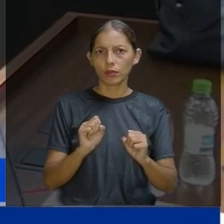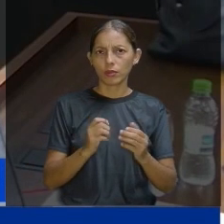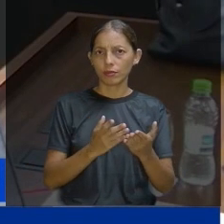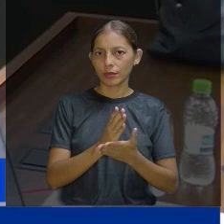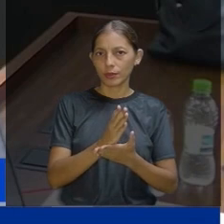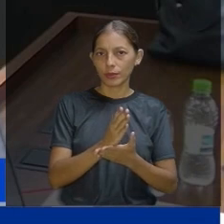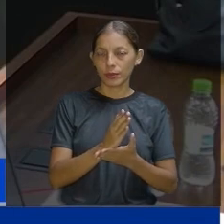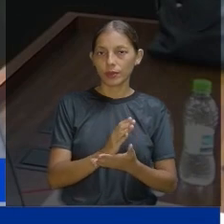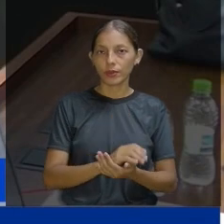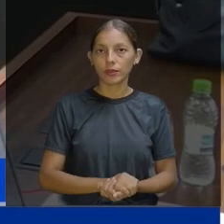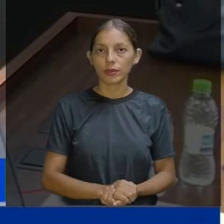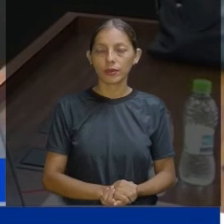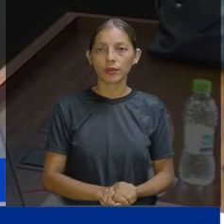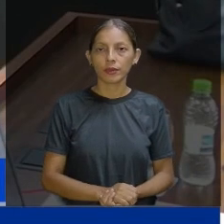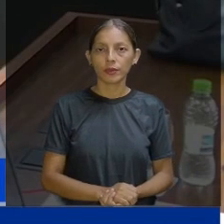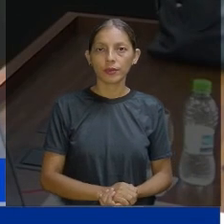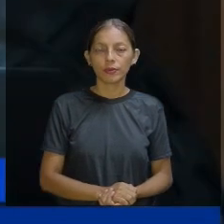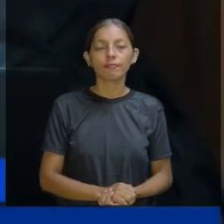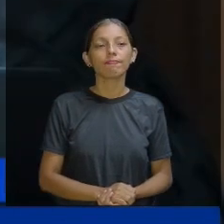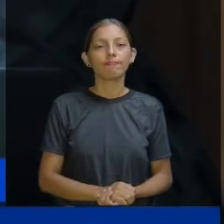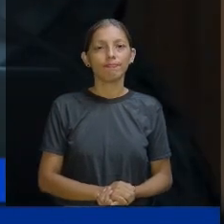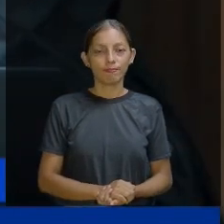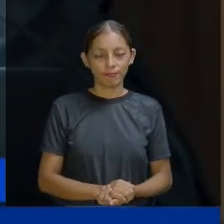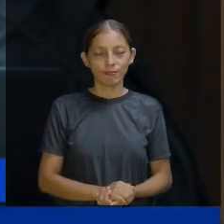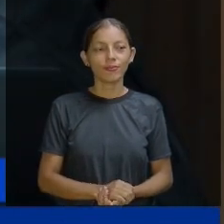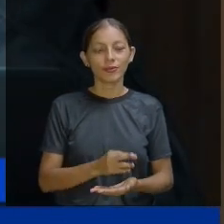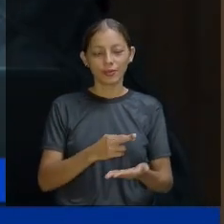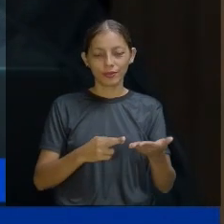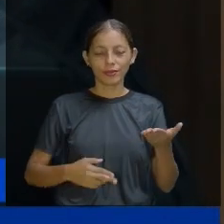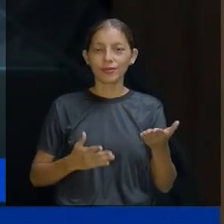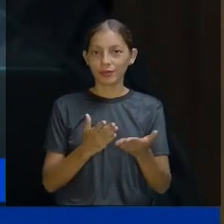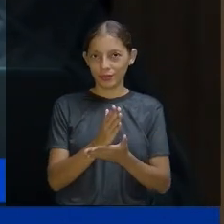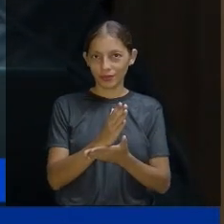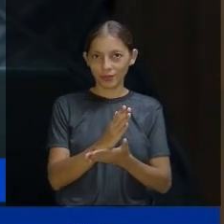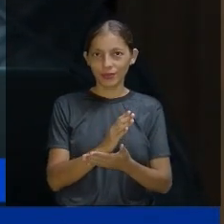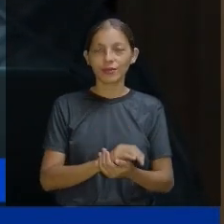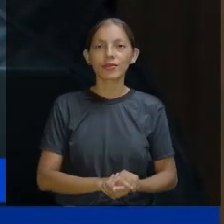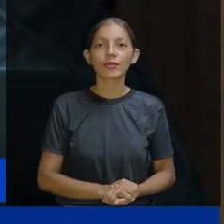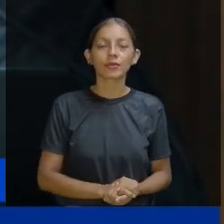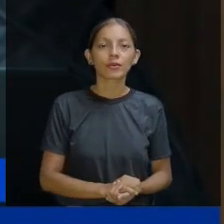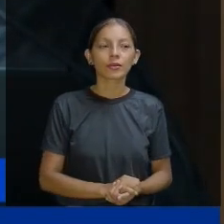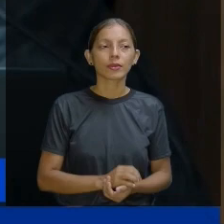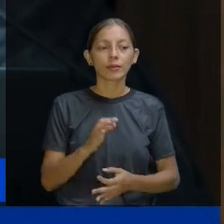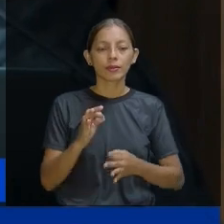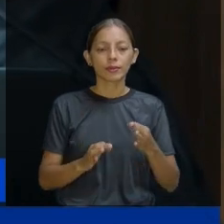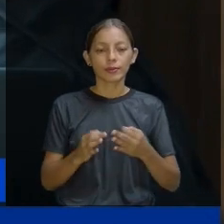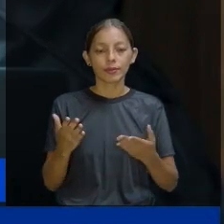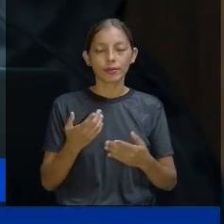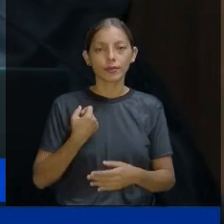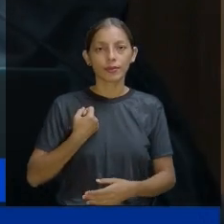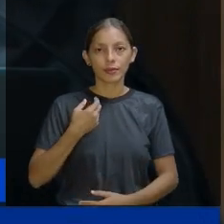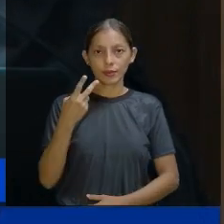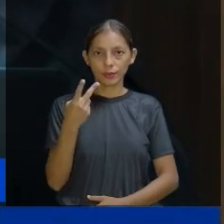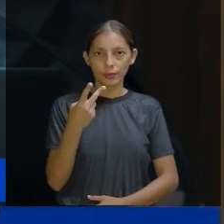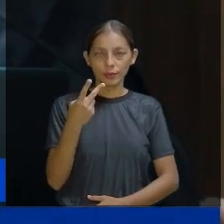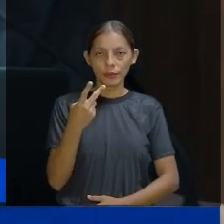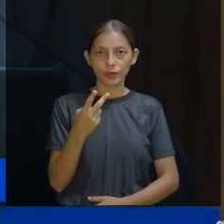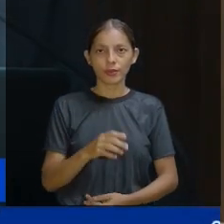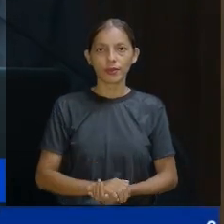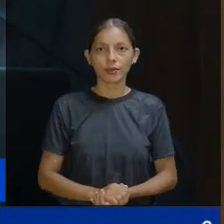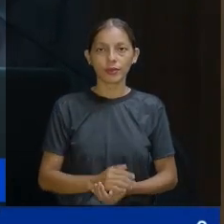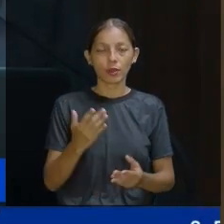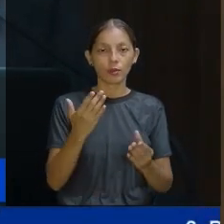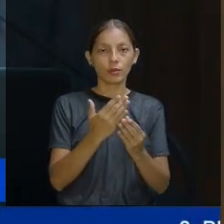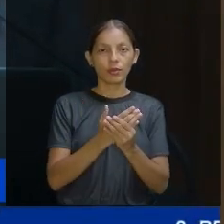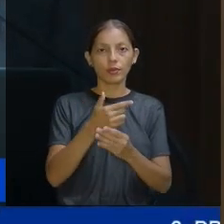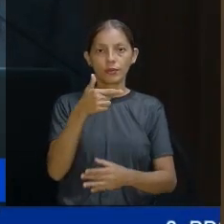pronto. Está aprovado o relatório. Em julgamento, item 2 da pauta administrativa, processo 27.